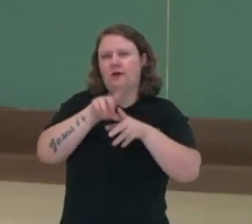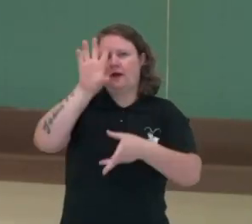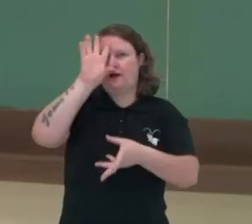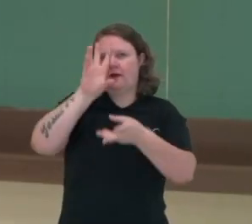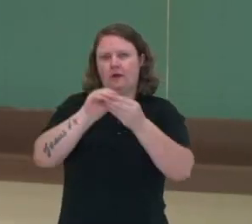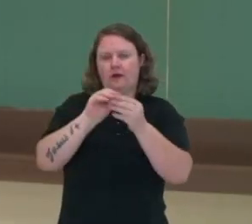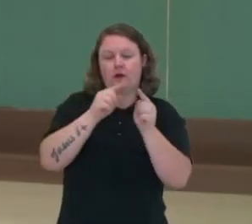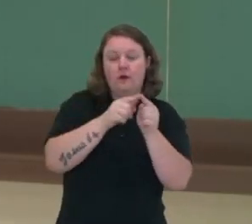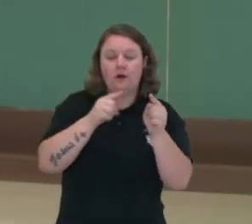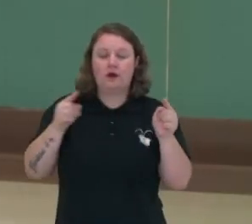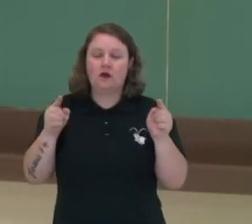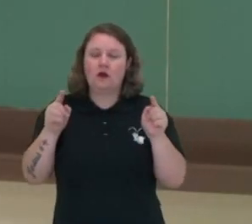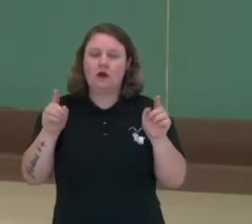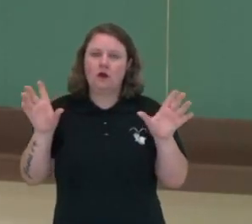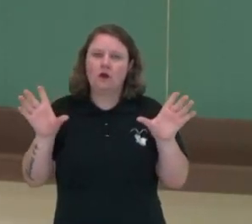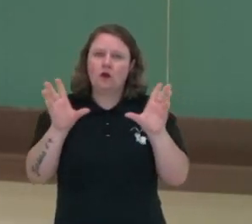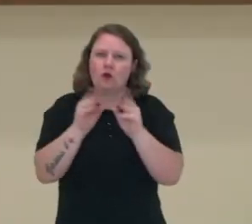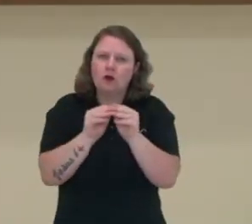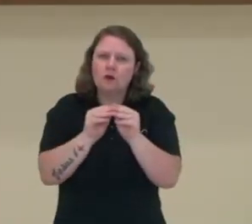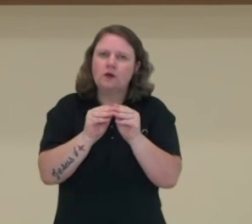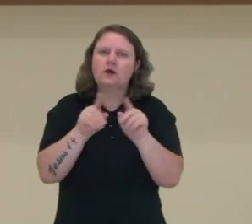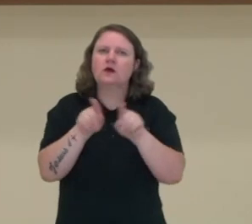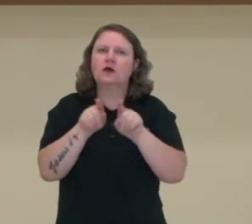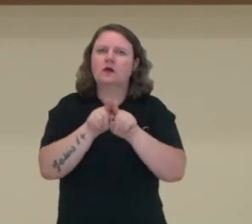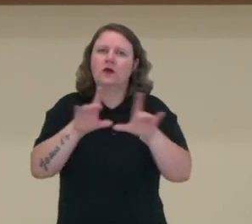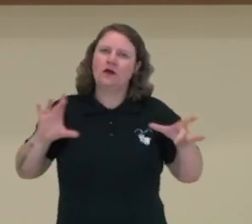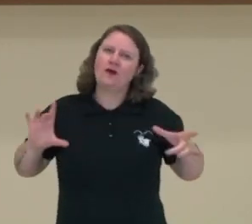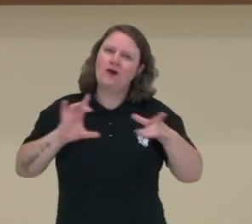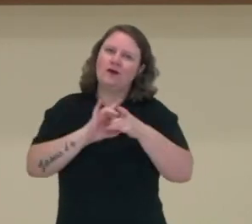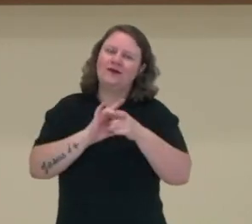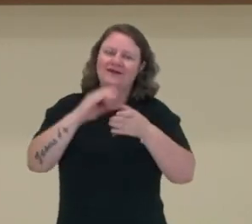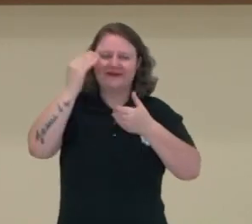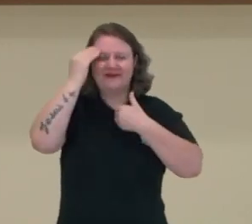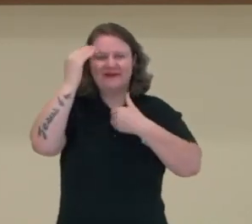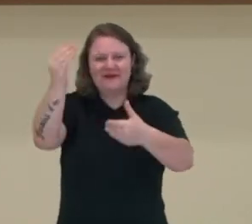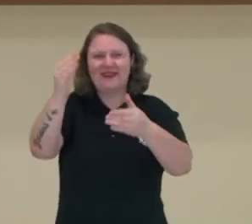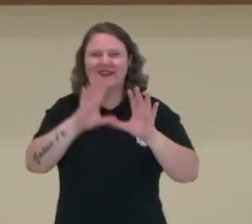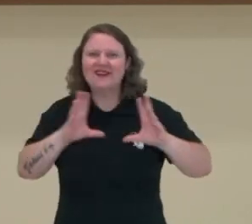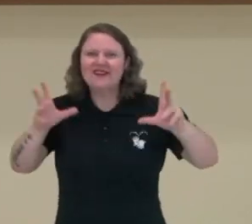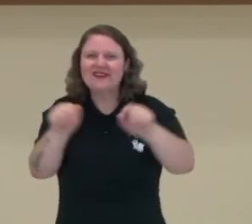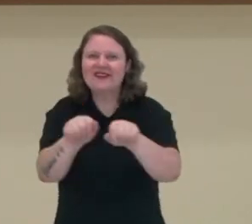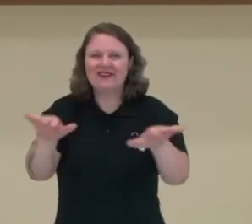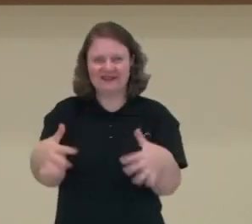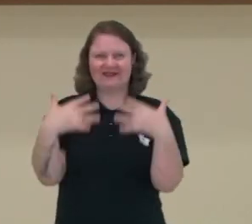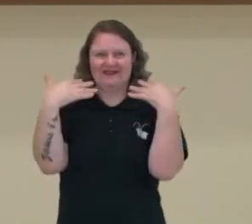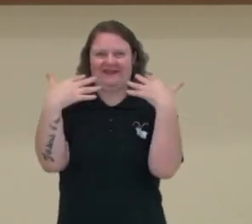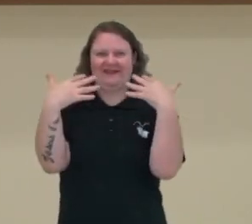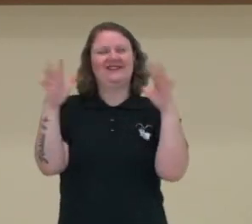simples e composto. Bom, obrigado a todos que acompanharam. Até a próxima.